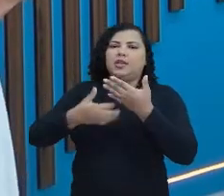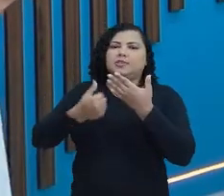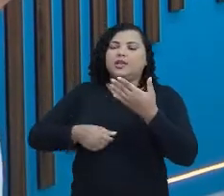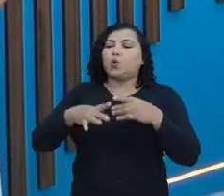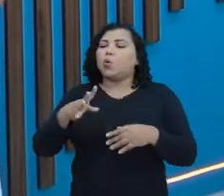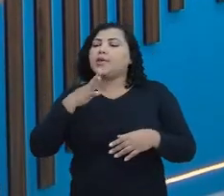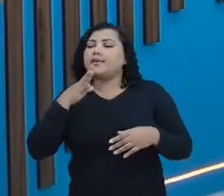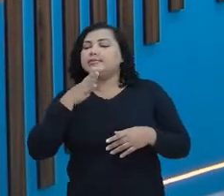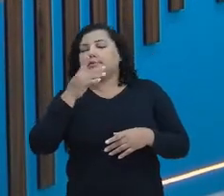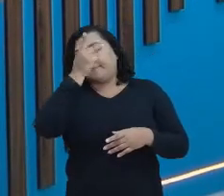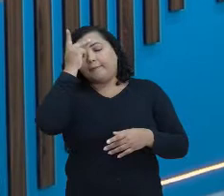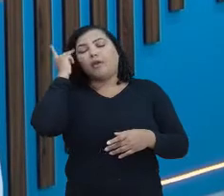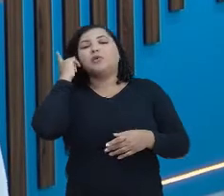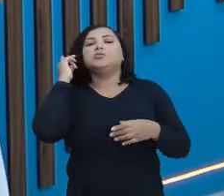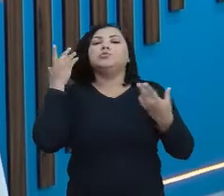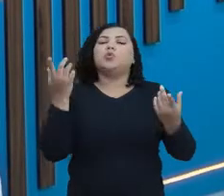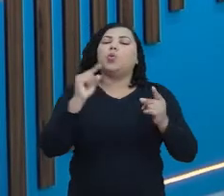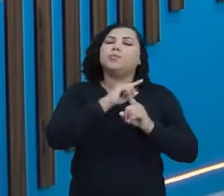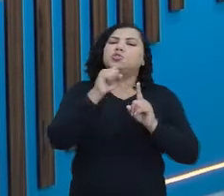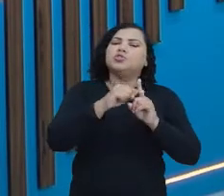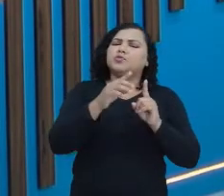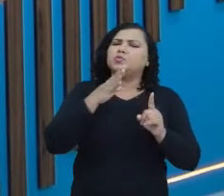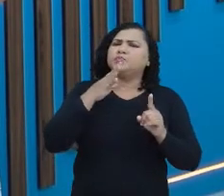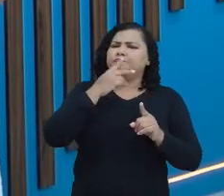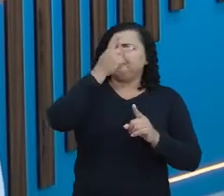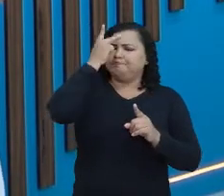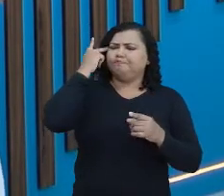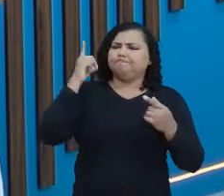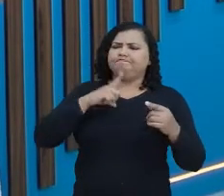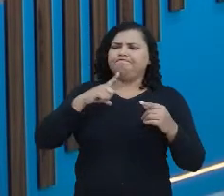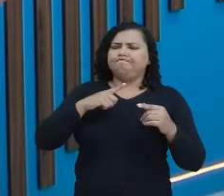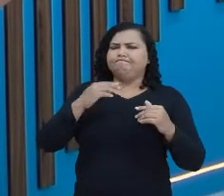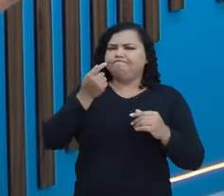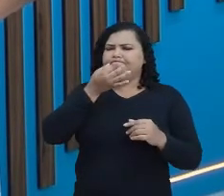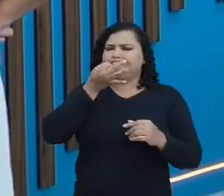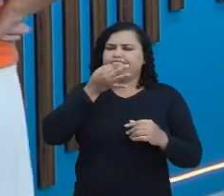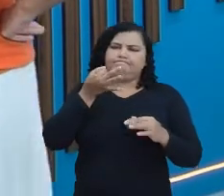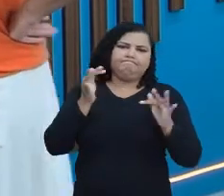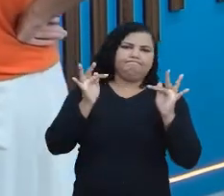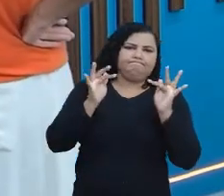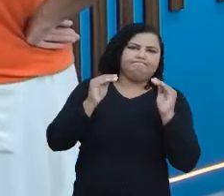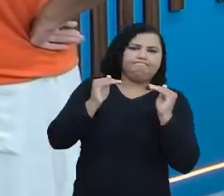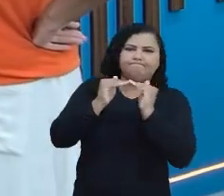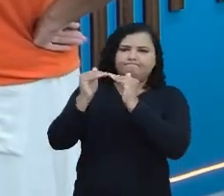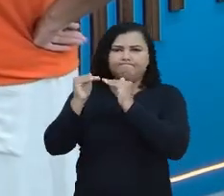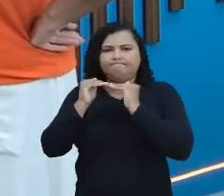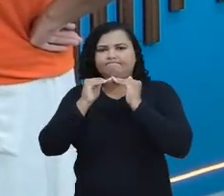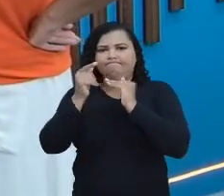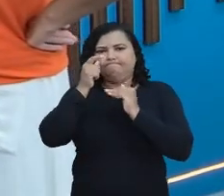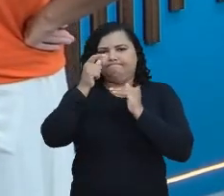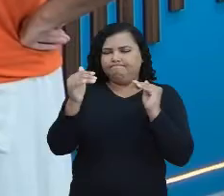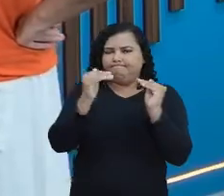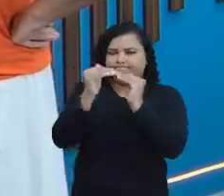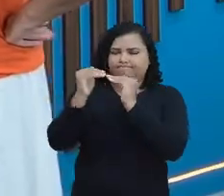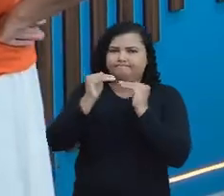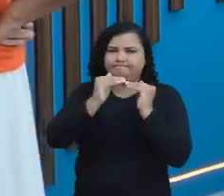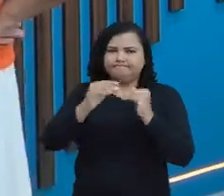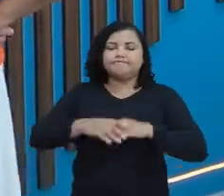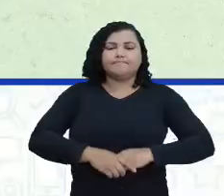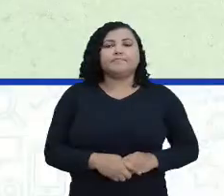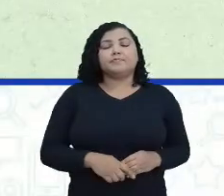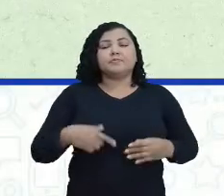você conhecer pessoas com interesses semelhantes aos seus, né? E aí, para ter acesso